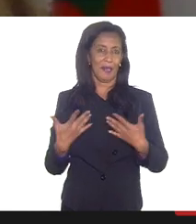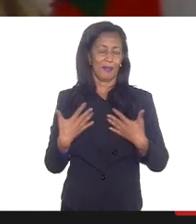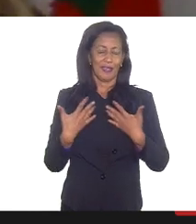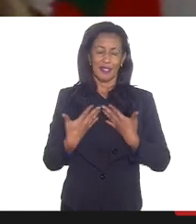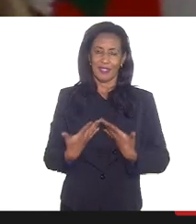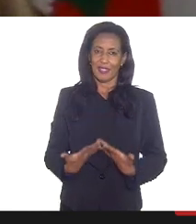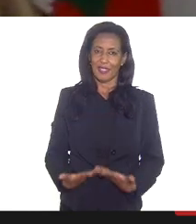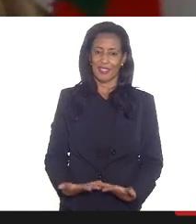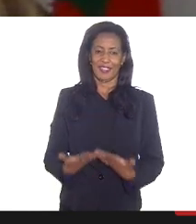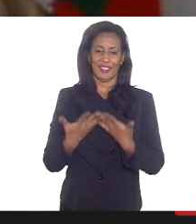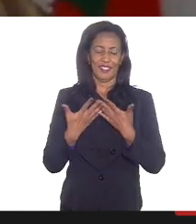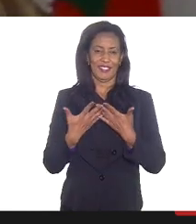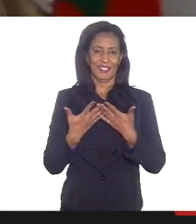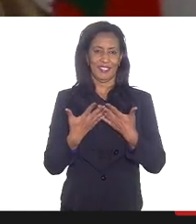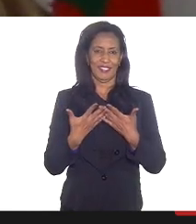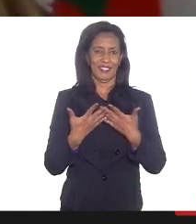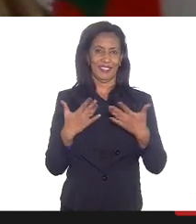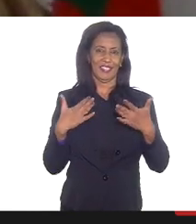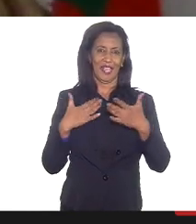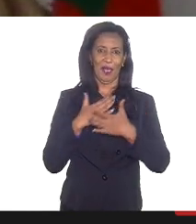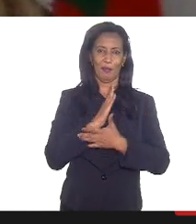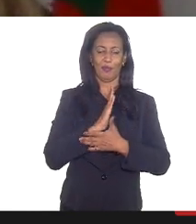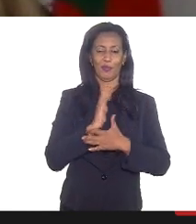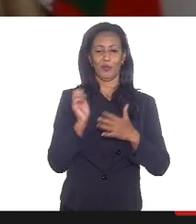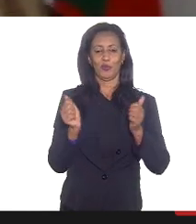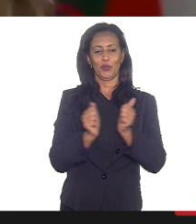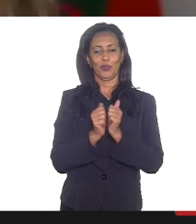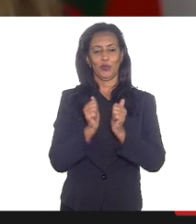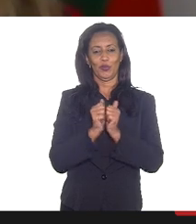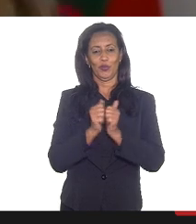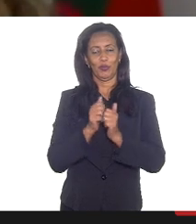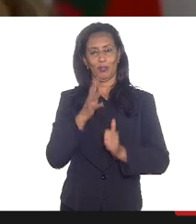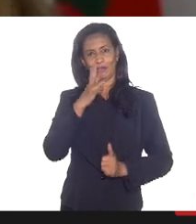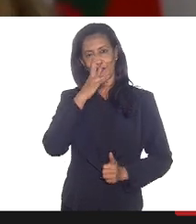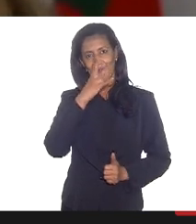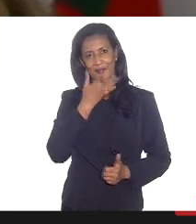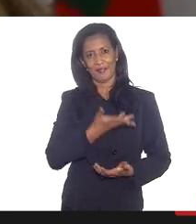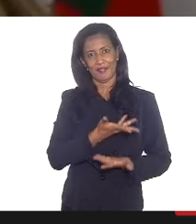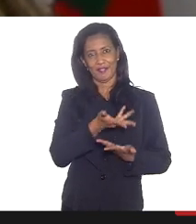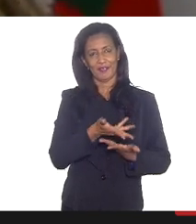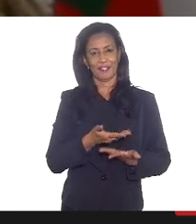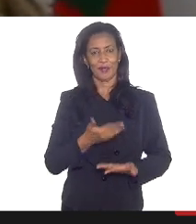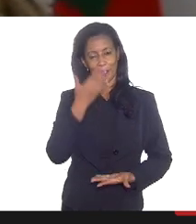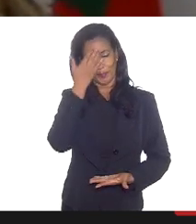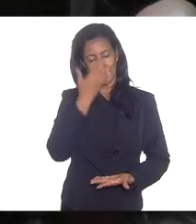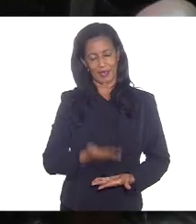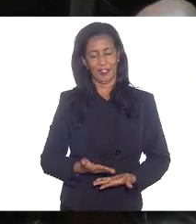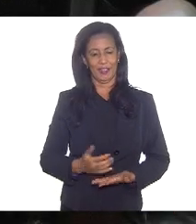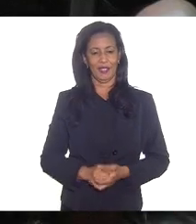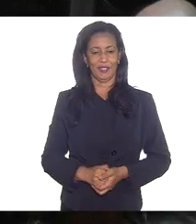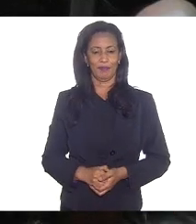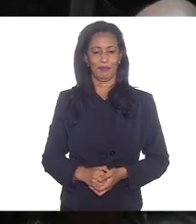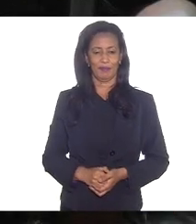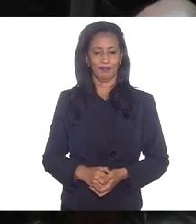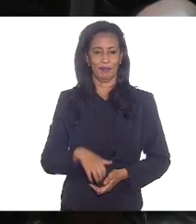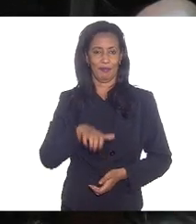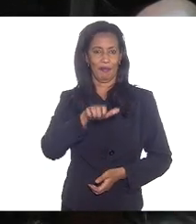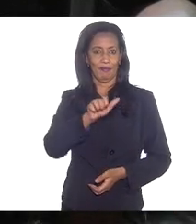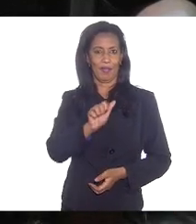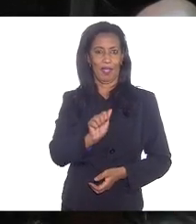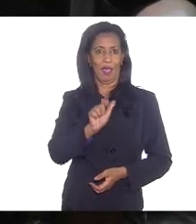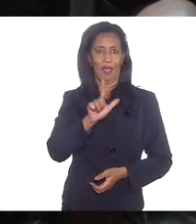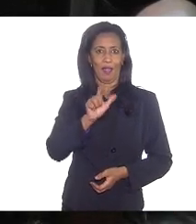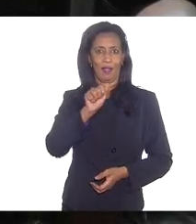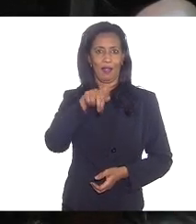inteira aprovação, junto com uma imensa admiração. Obrigada. Deputada Alana